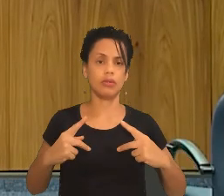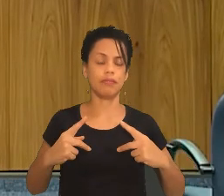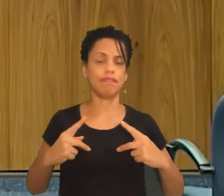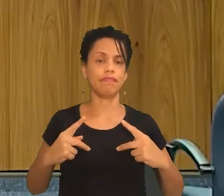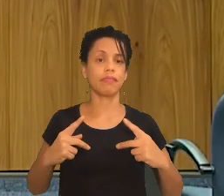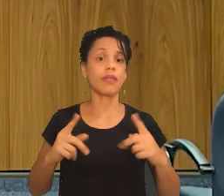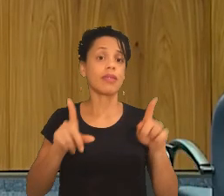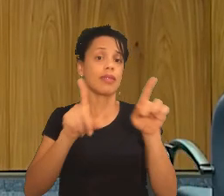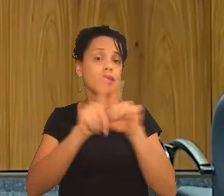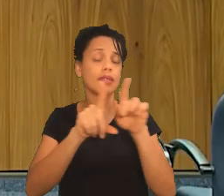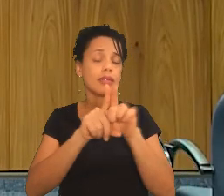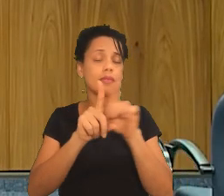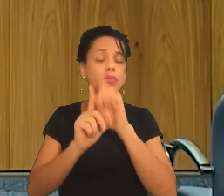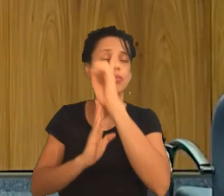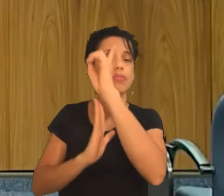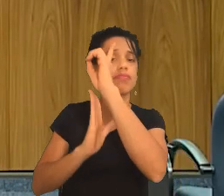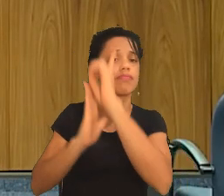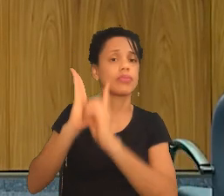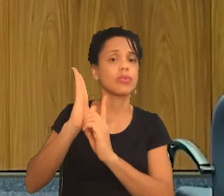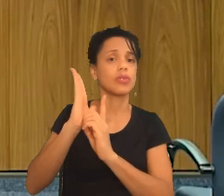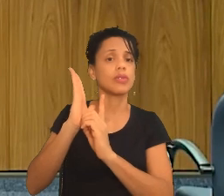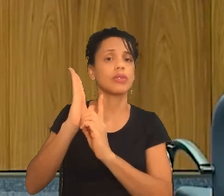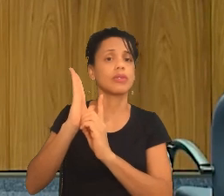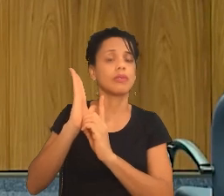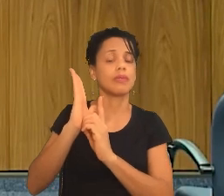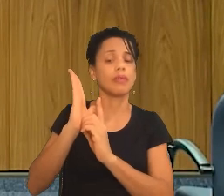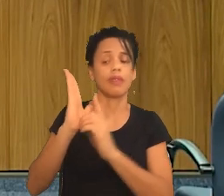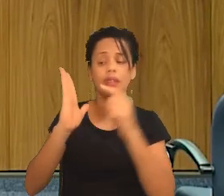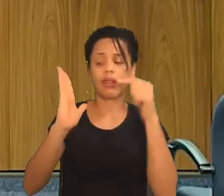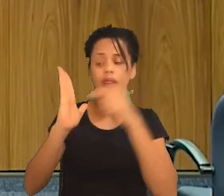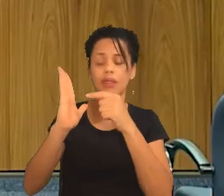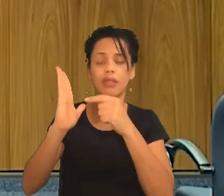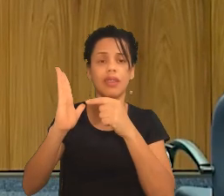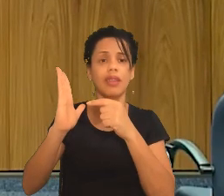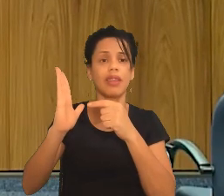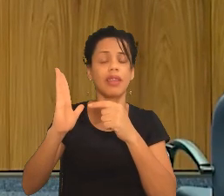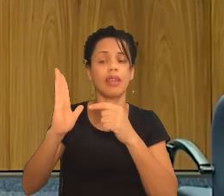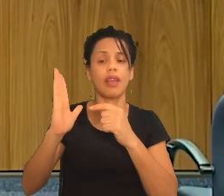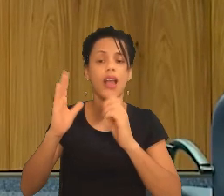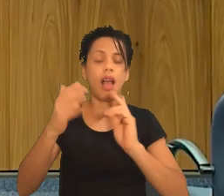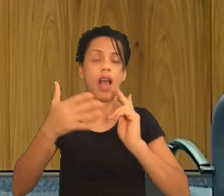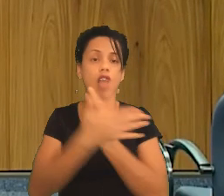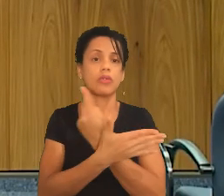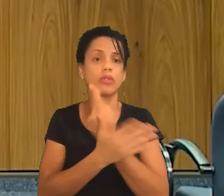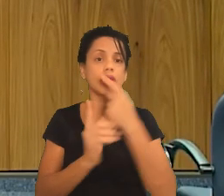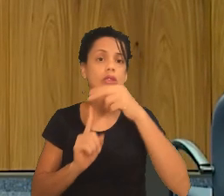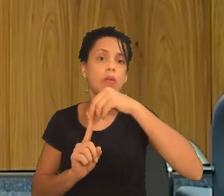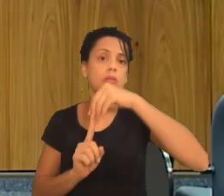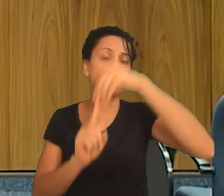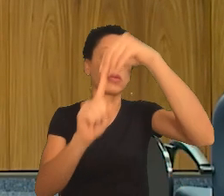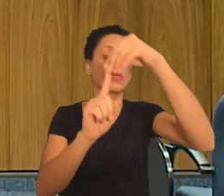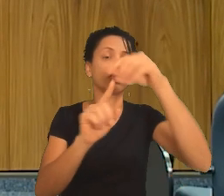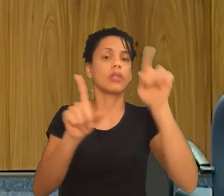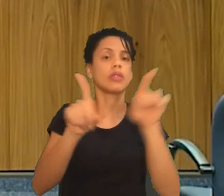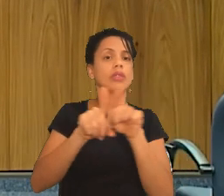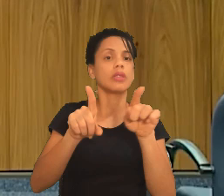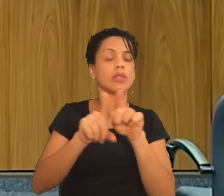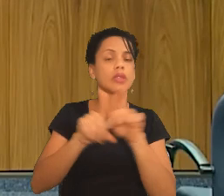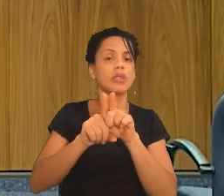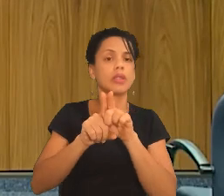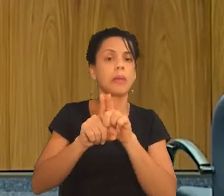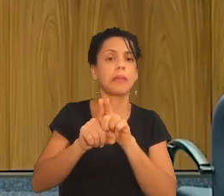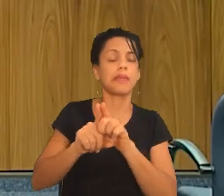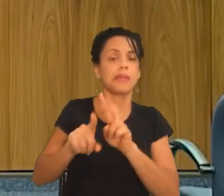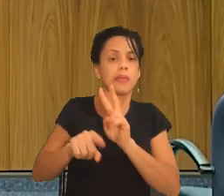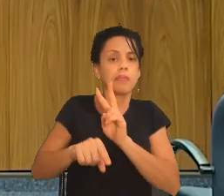direitos que geram qualquer tipo de exclusividade de proteção de alguns humanos em detrimento